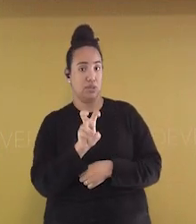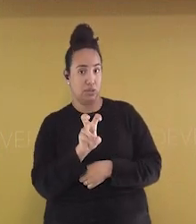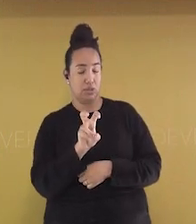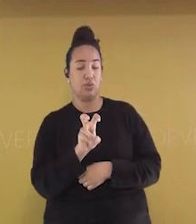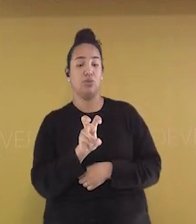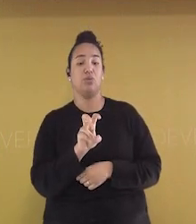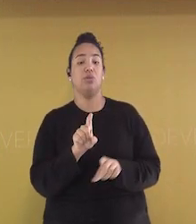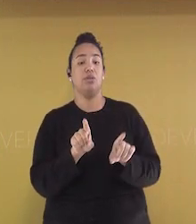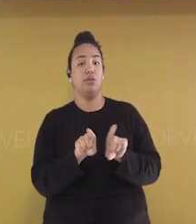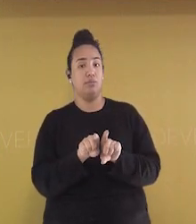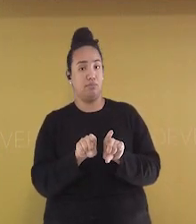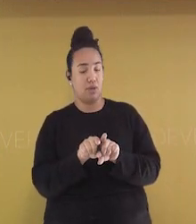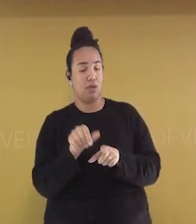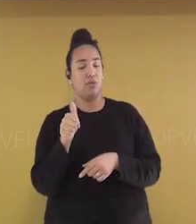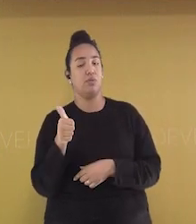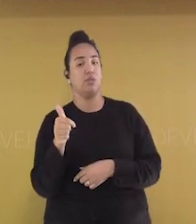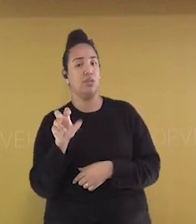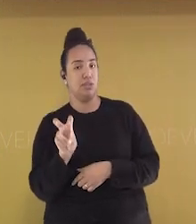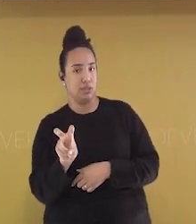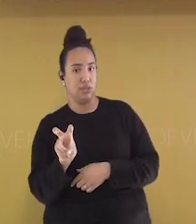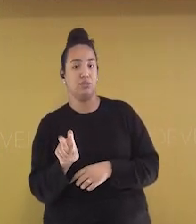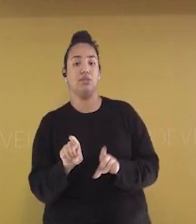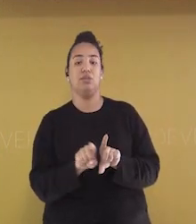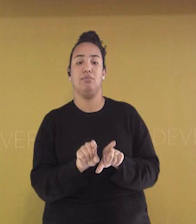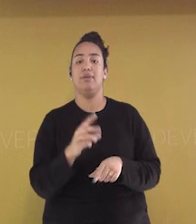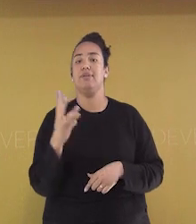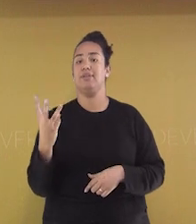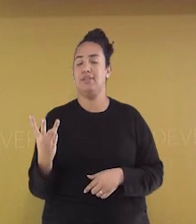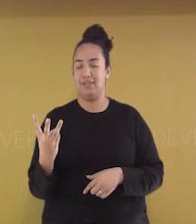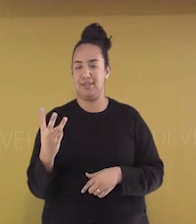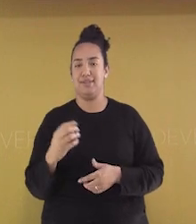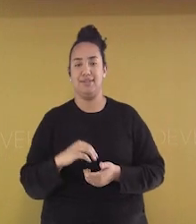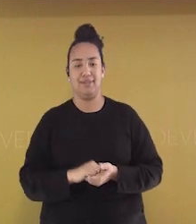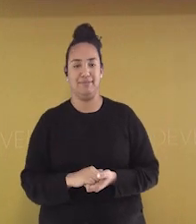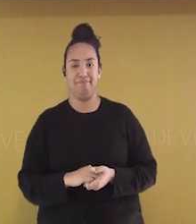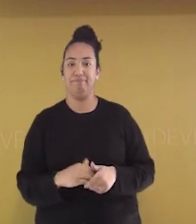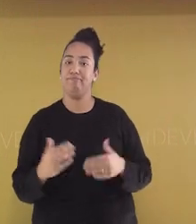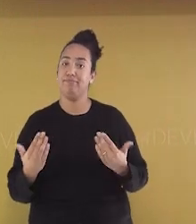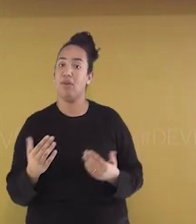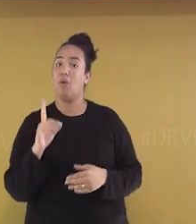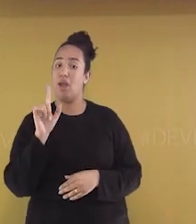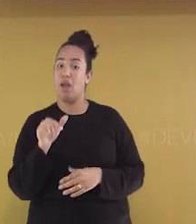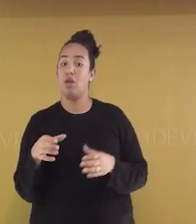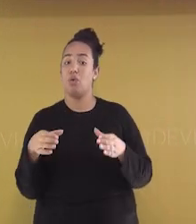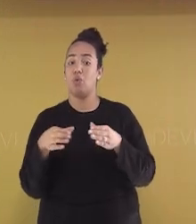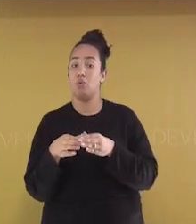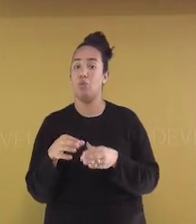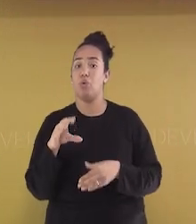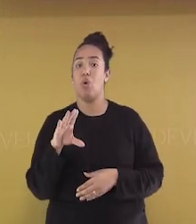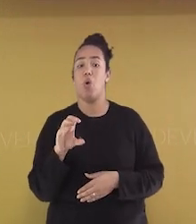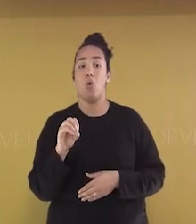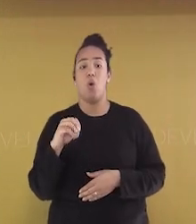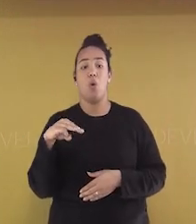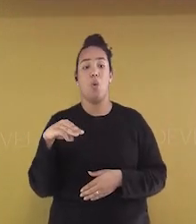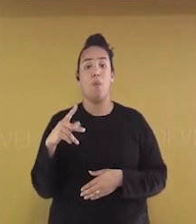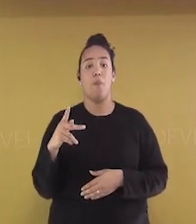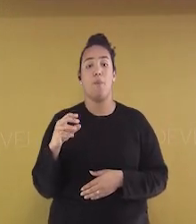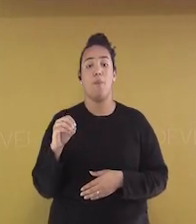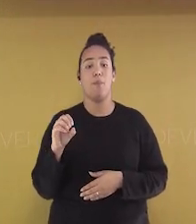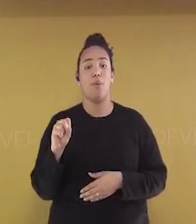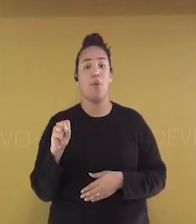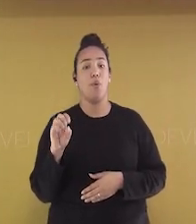os divisores do 15 são o 5 e o 3. Logo, o 15 é um